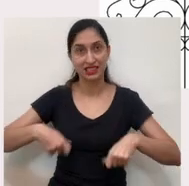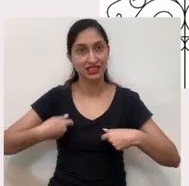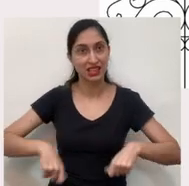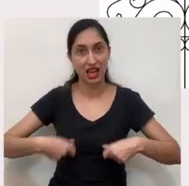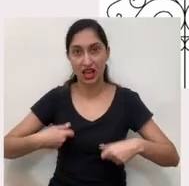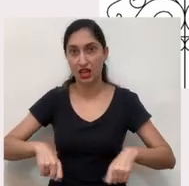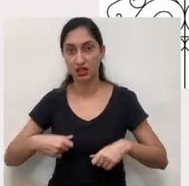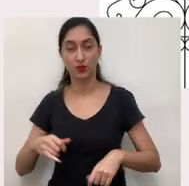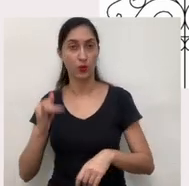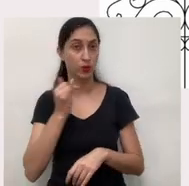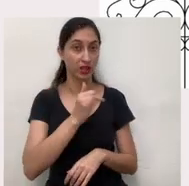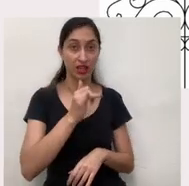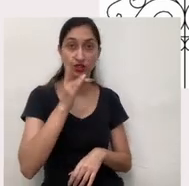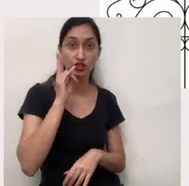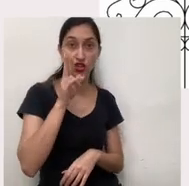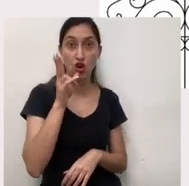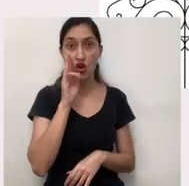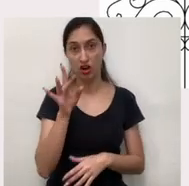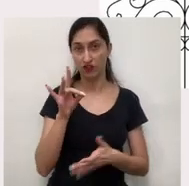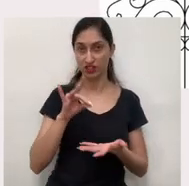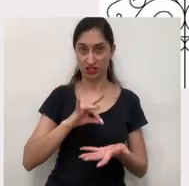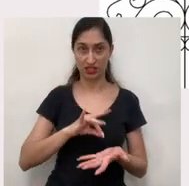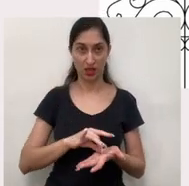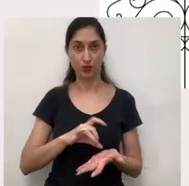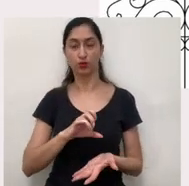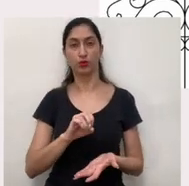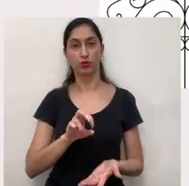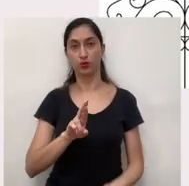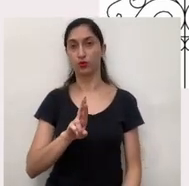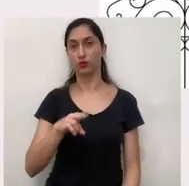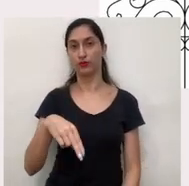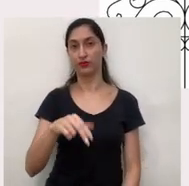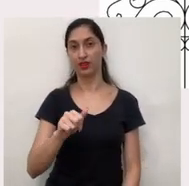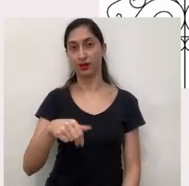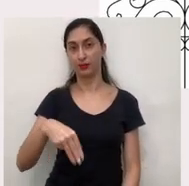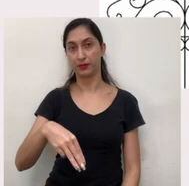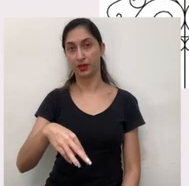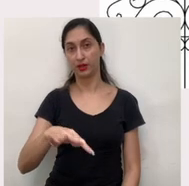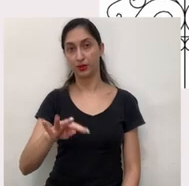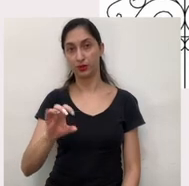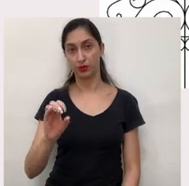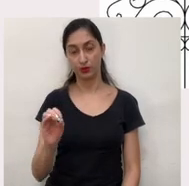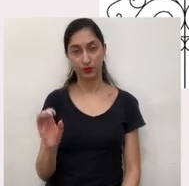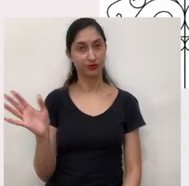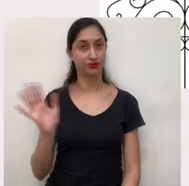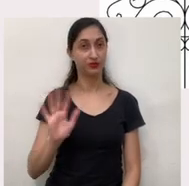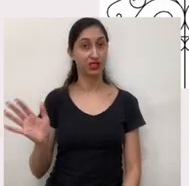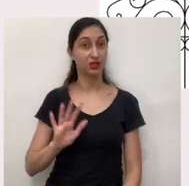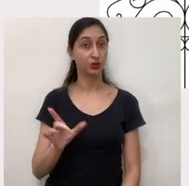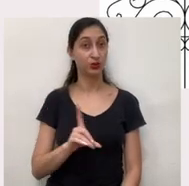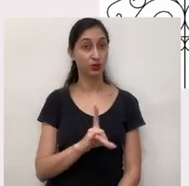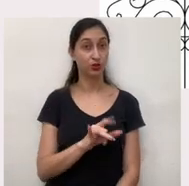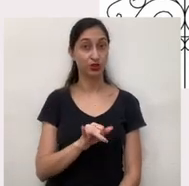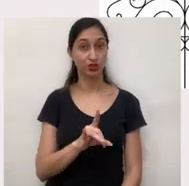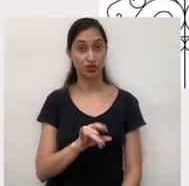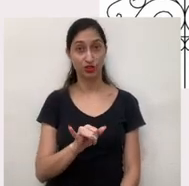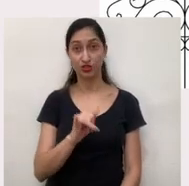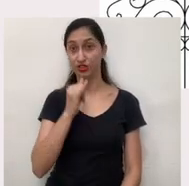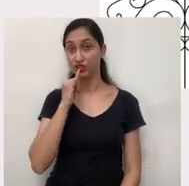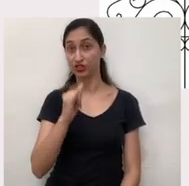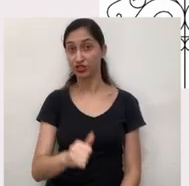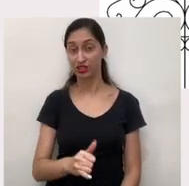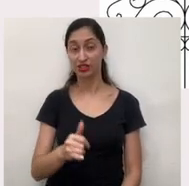essa história, vamos dizer assim, oficial do ornamento, né? O Didi Berman vai chamar essas